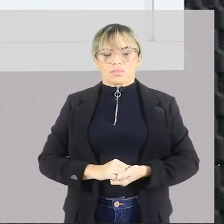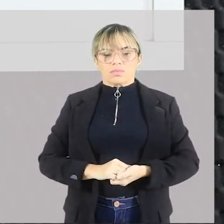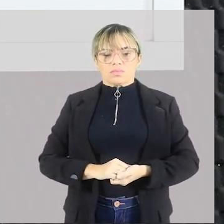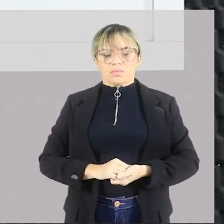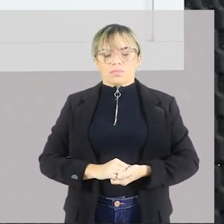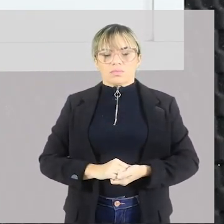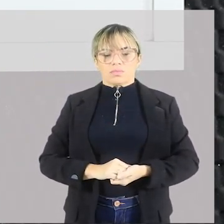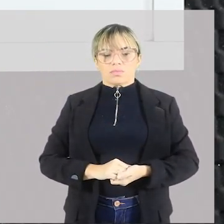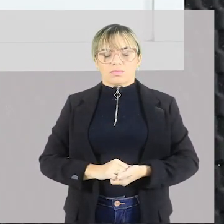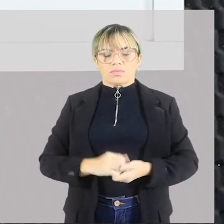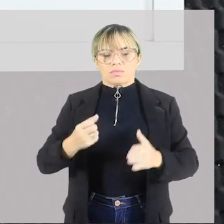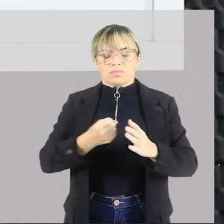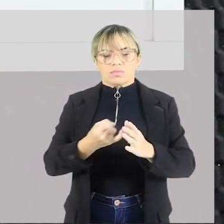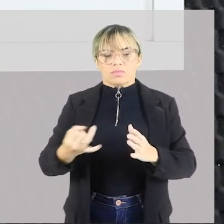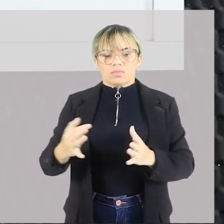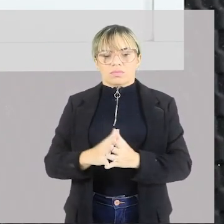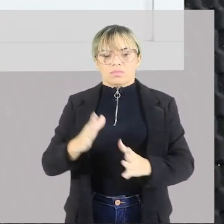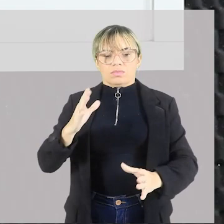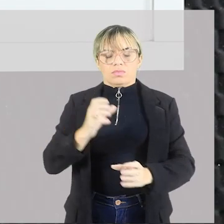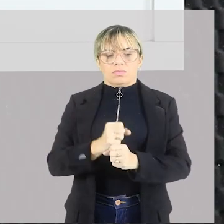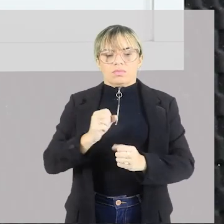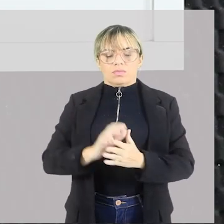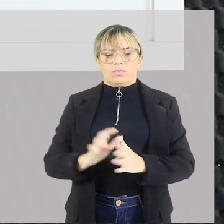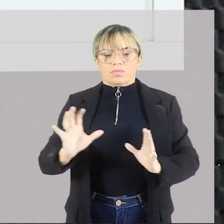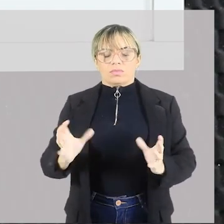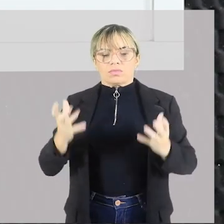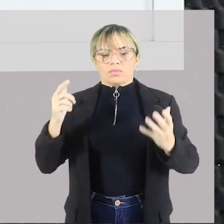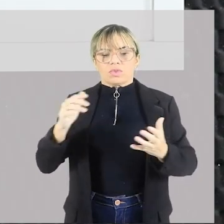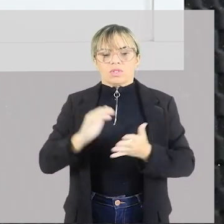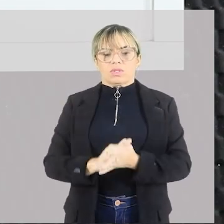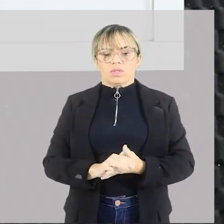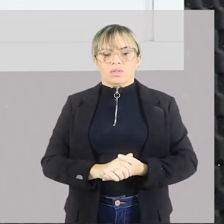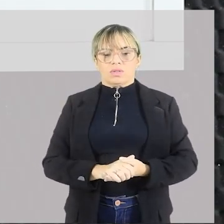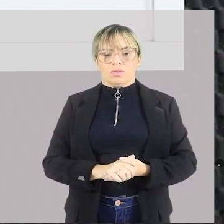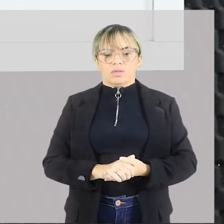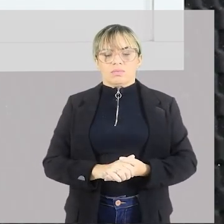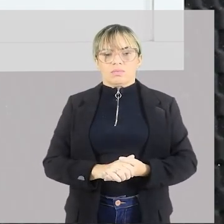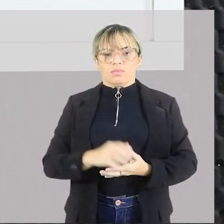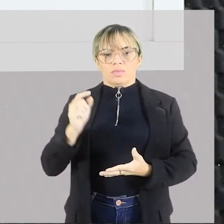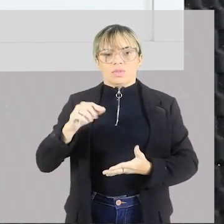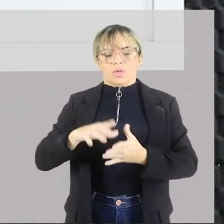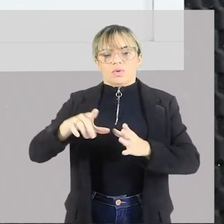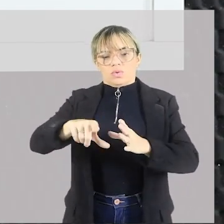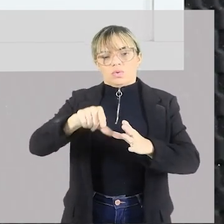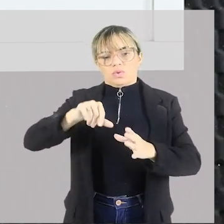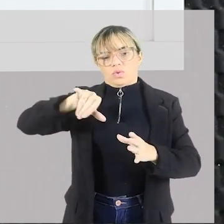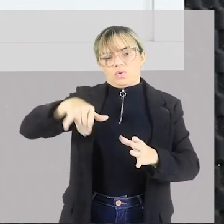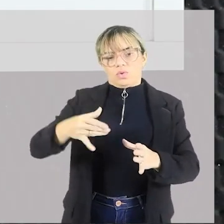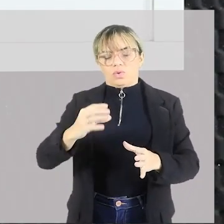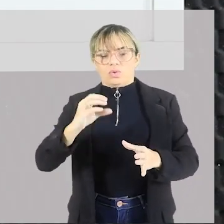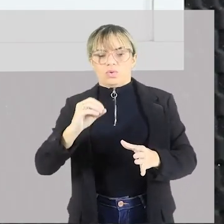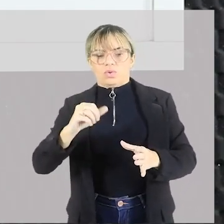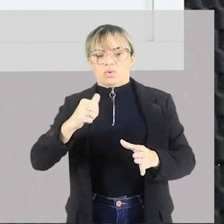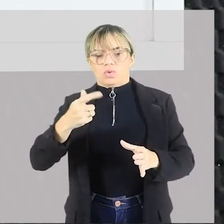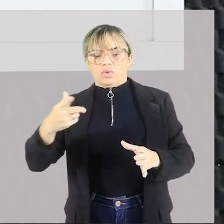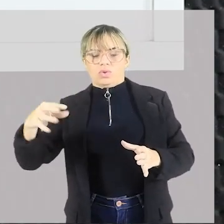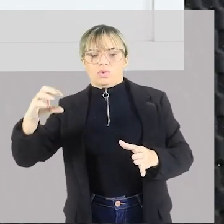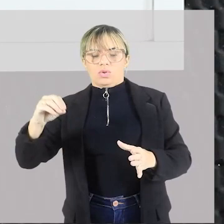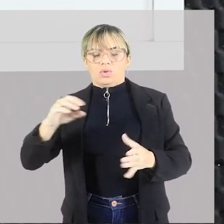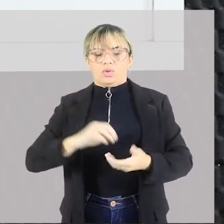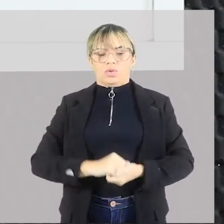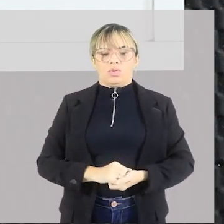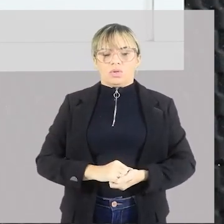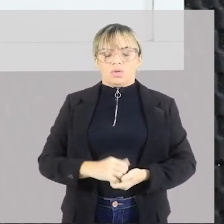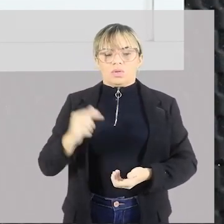turma probabilidade do meu evento acontecer o João né seu sorteado Então veja bem o João vai ser